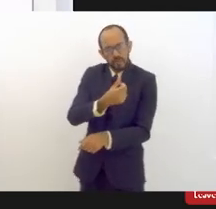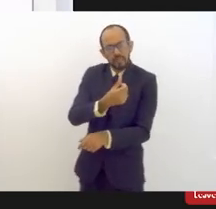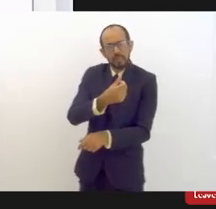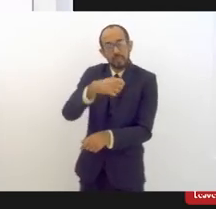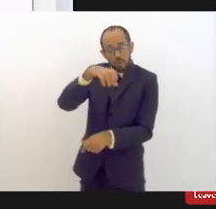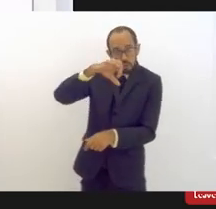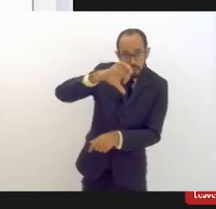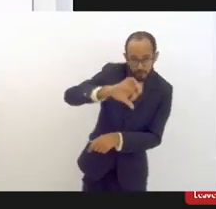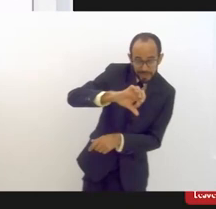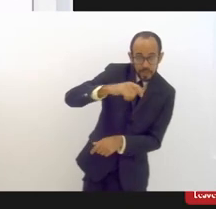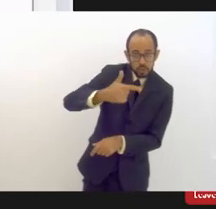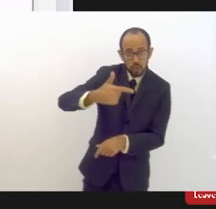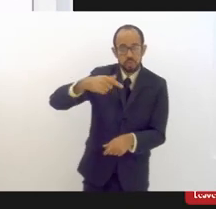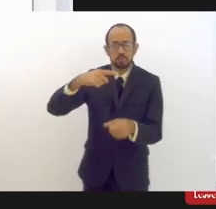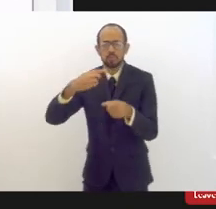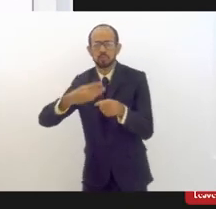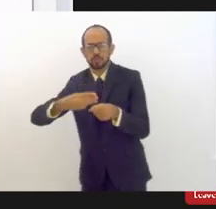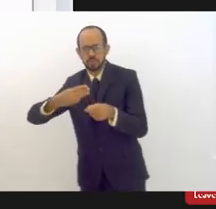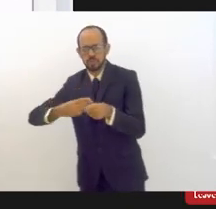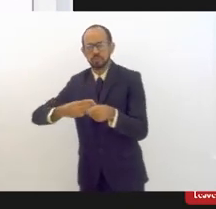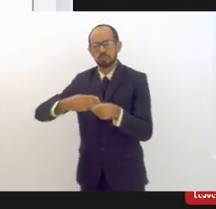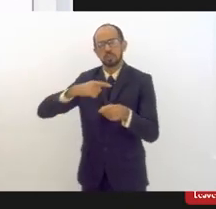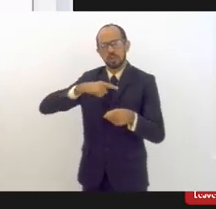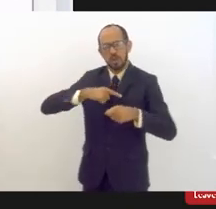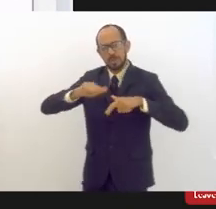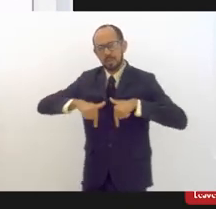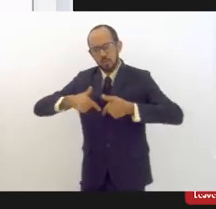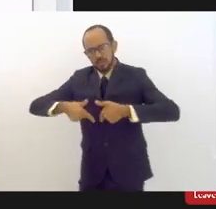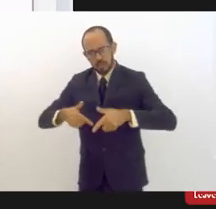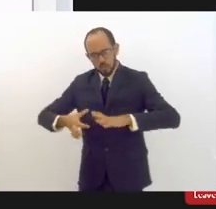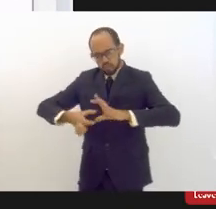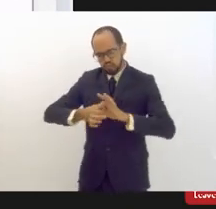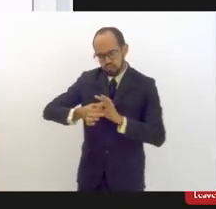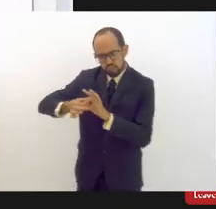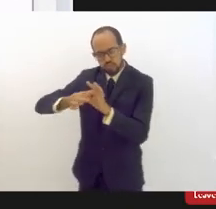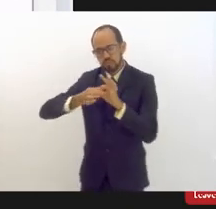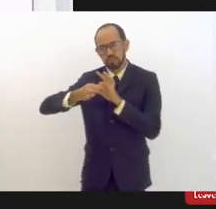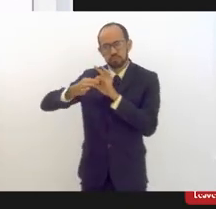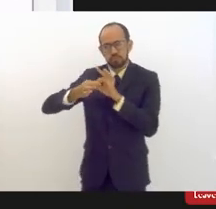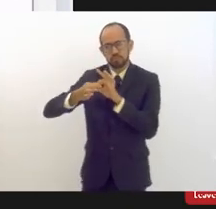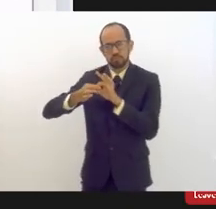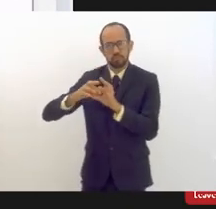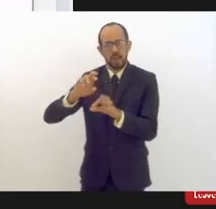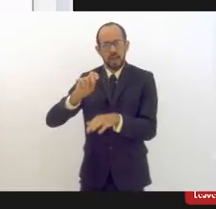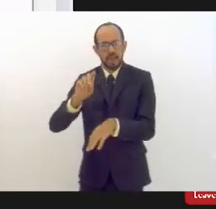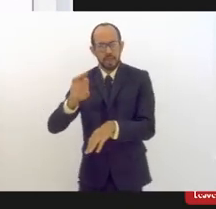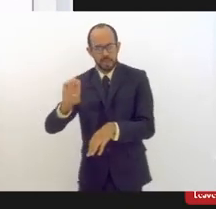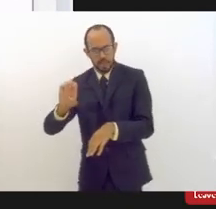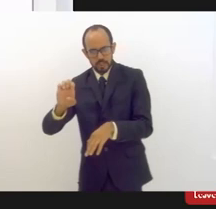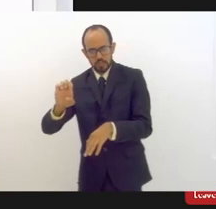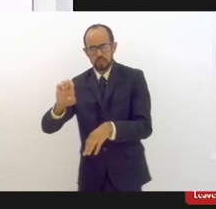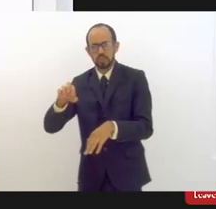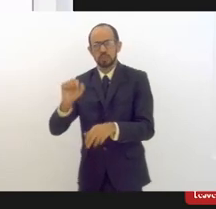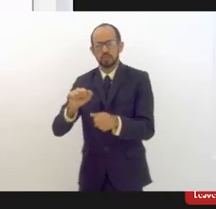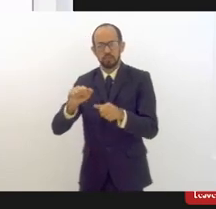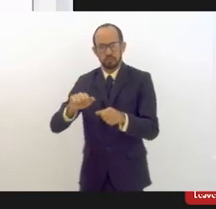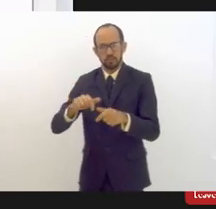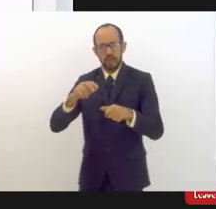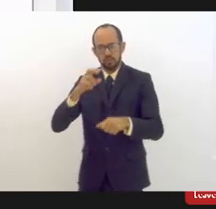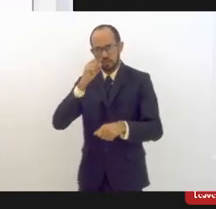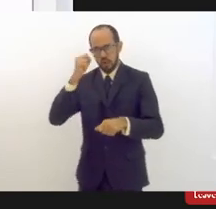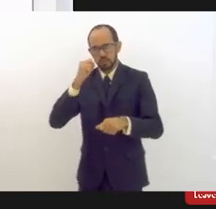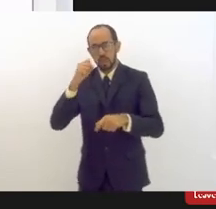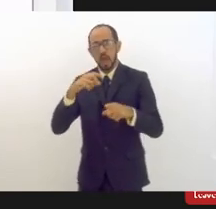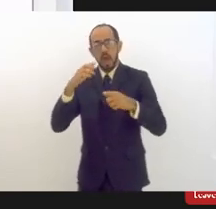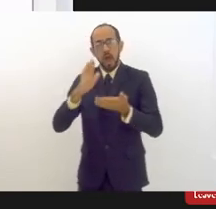redes e atuar em conjunto também, né, fortalecer o regime de colaboração, porque tem alunos que chegam distorcidos